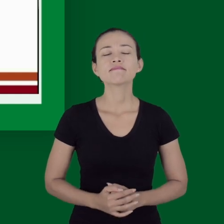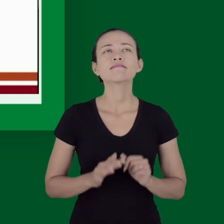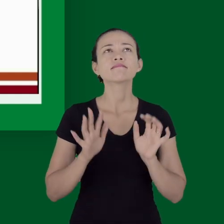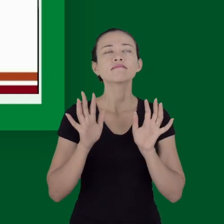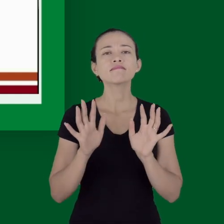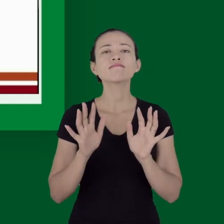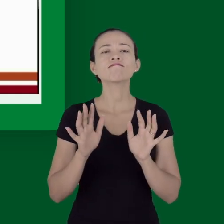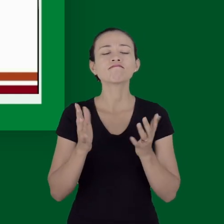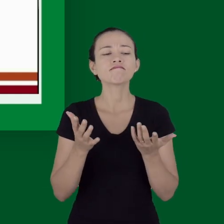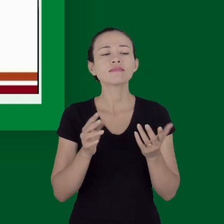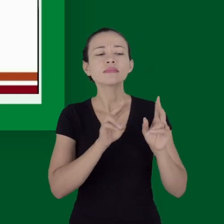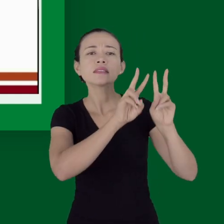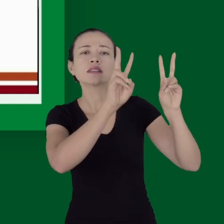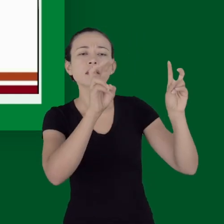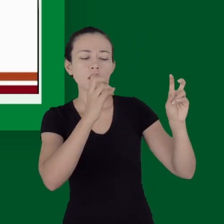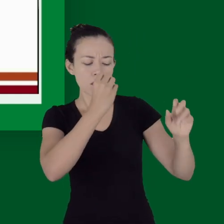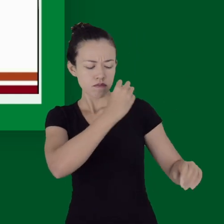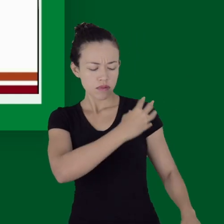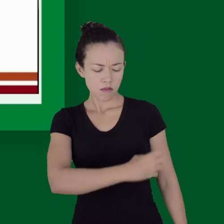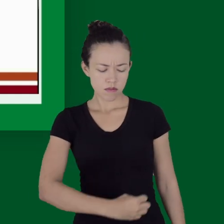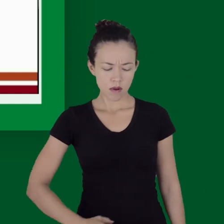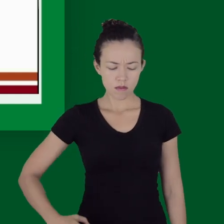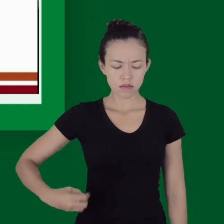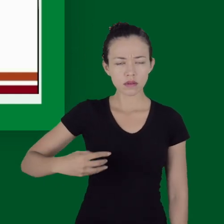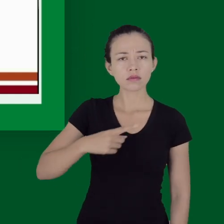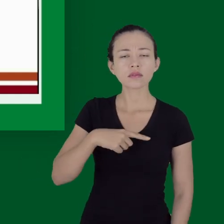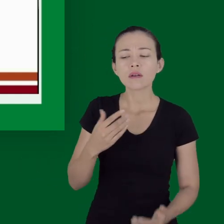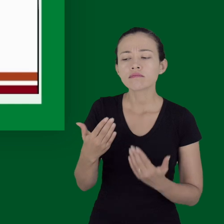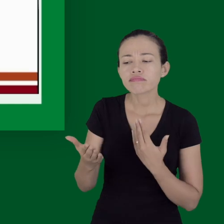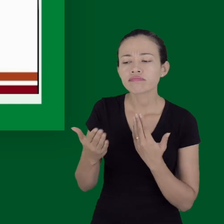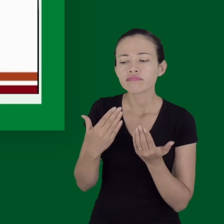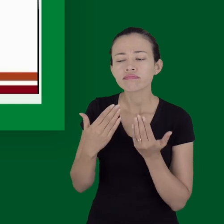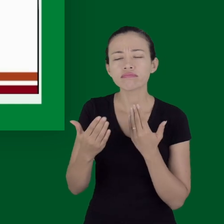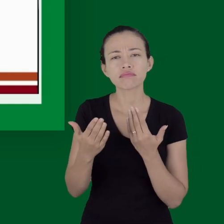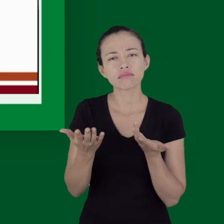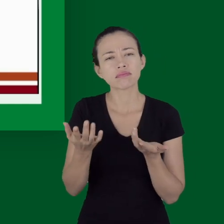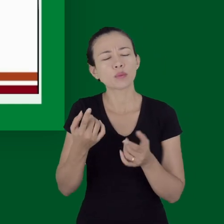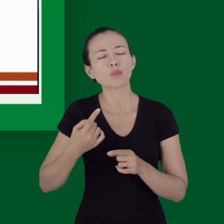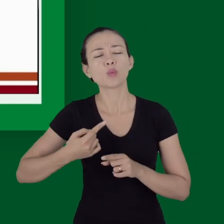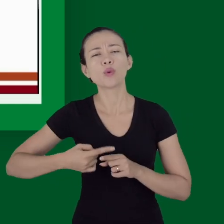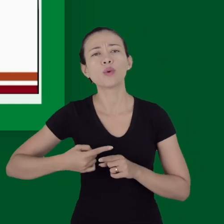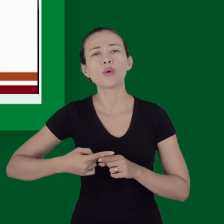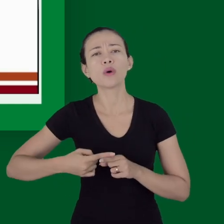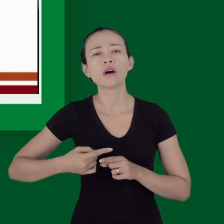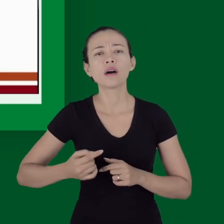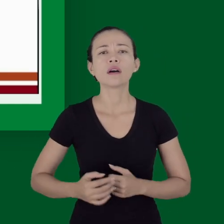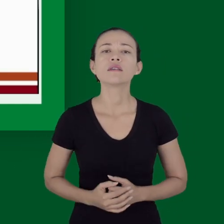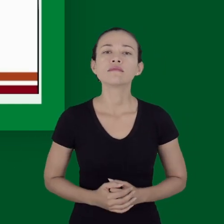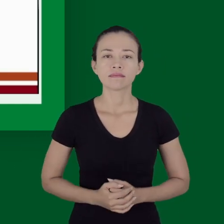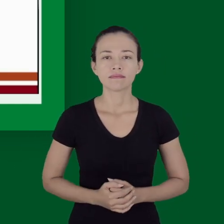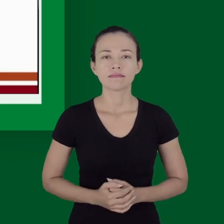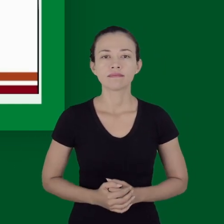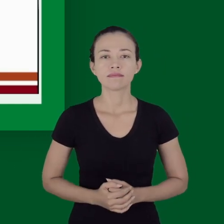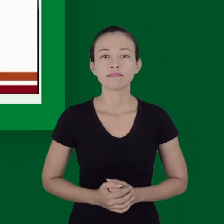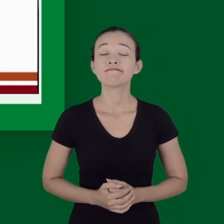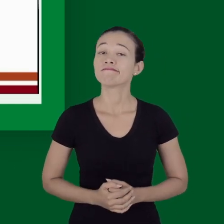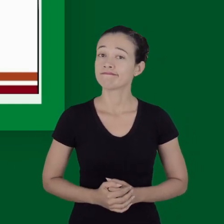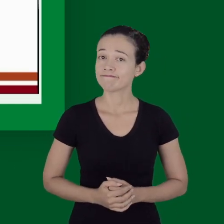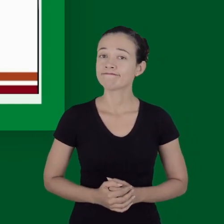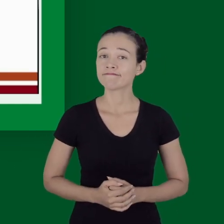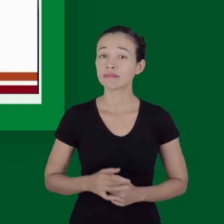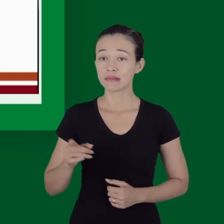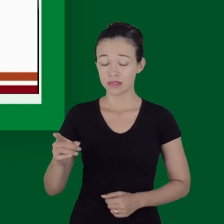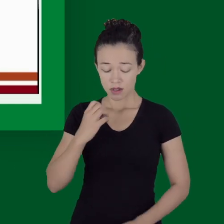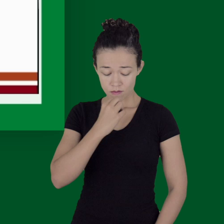eh qual que a importância dessa discussão porque que falar sobre o choque hemorrágico né o choque hemorrágico ele